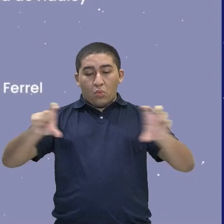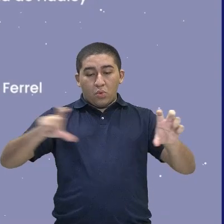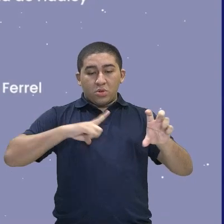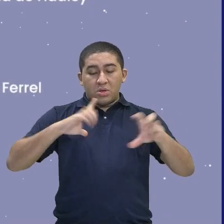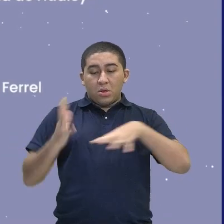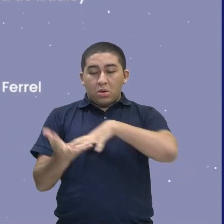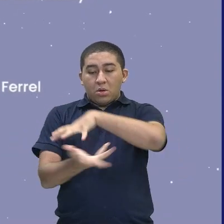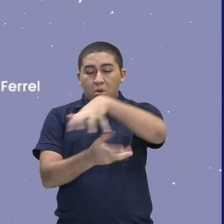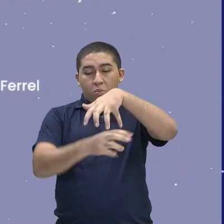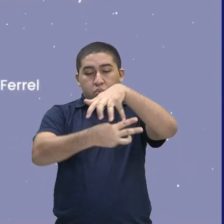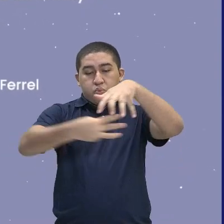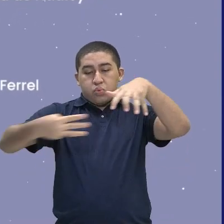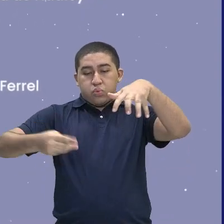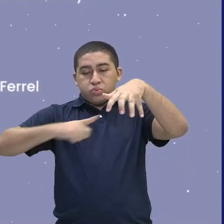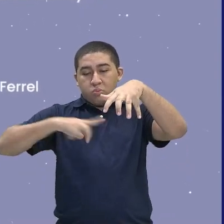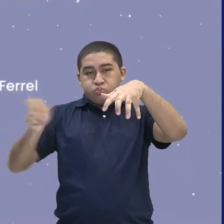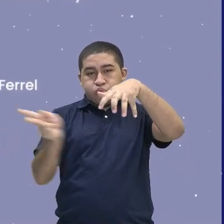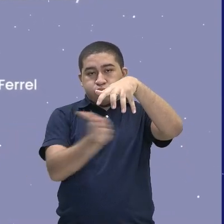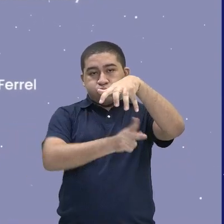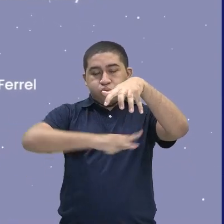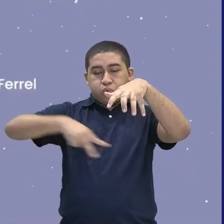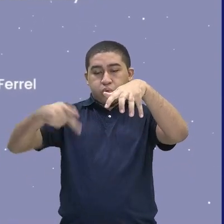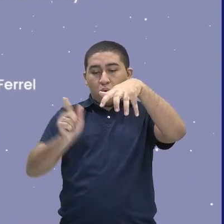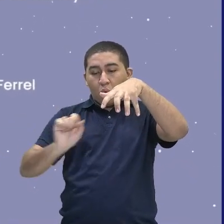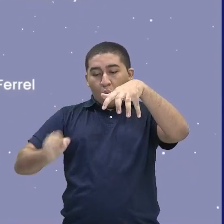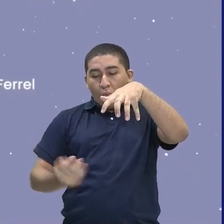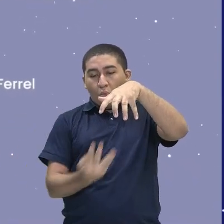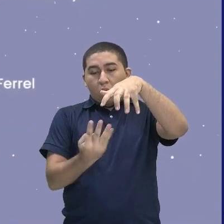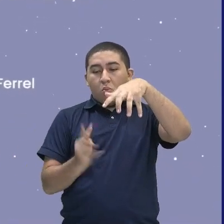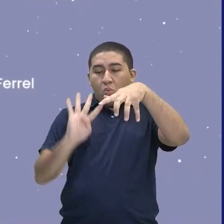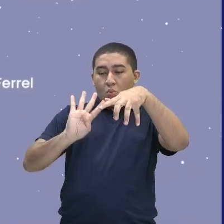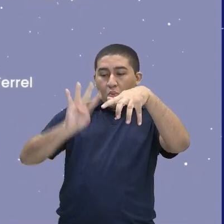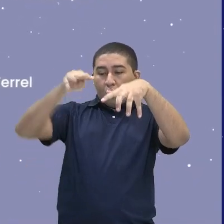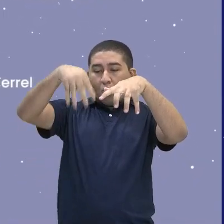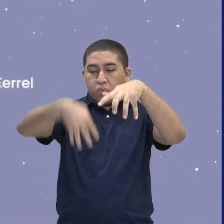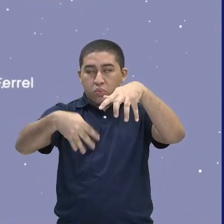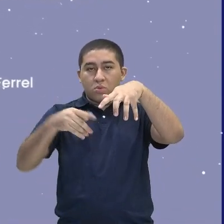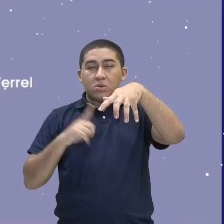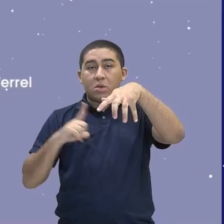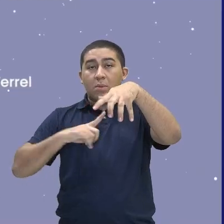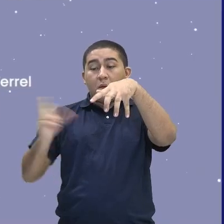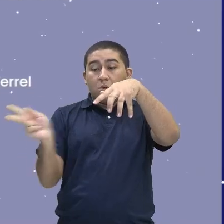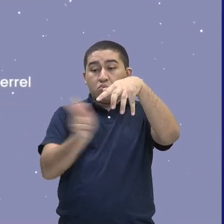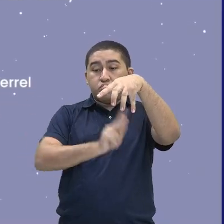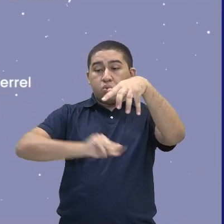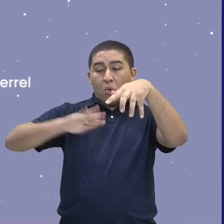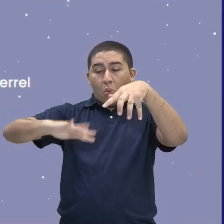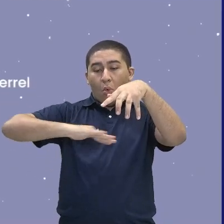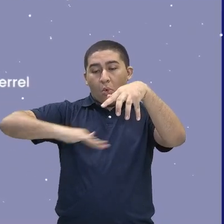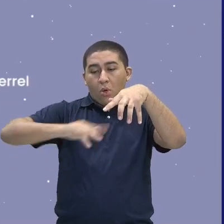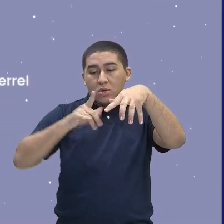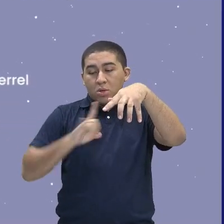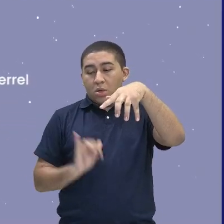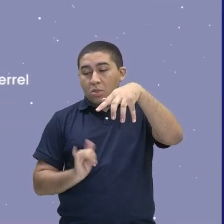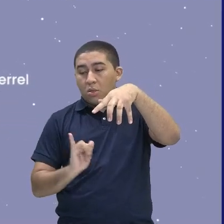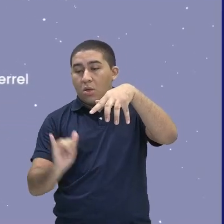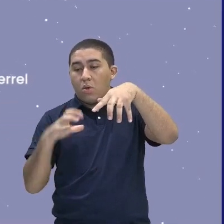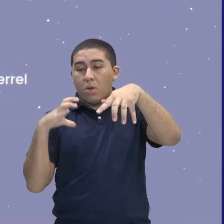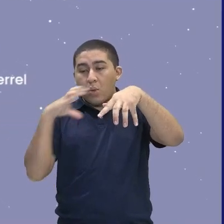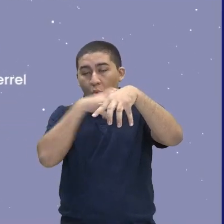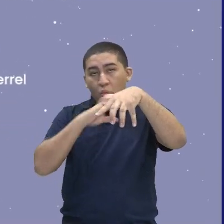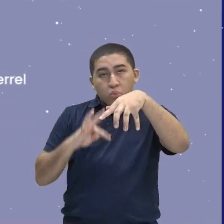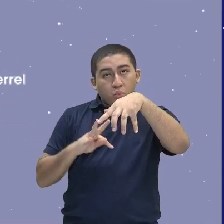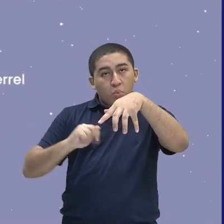planeta, alísios, ventos de oeste e ventos polares. Essa circulação ajuda a distribuir o calor da